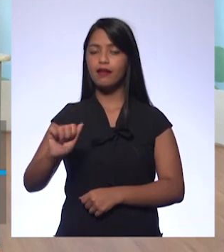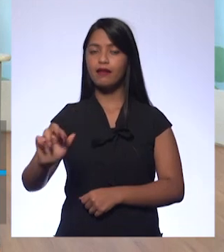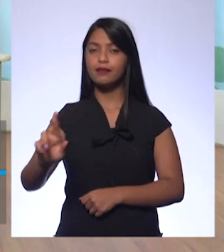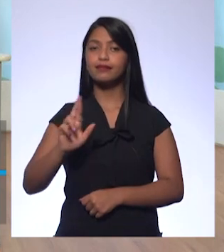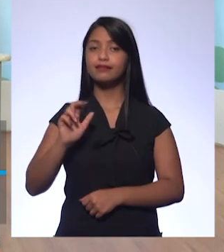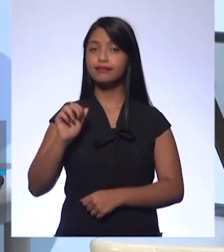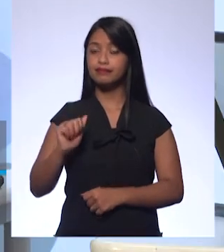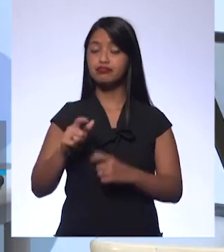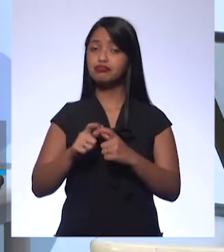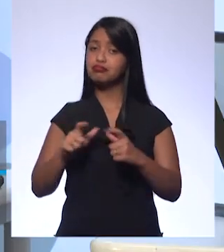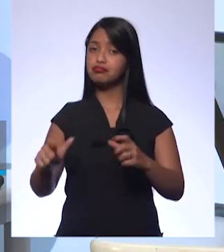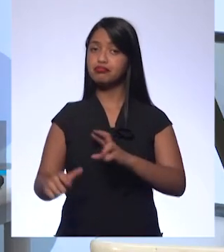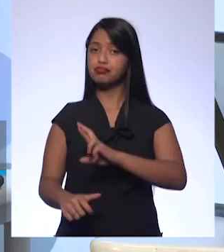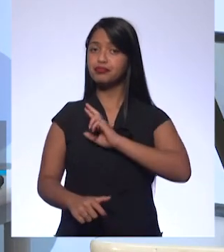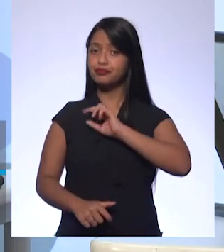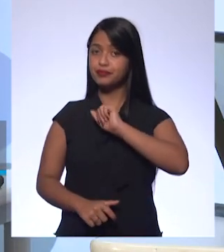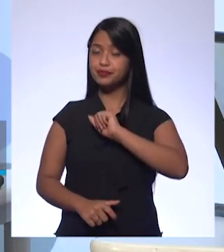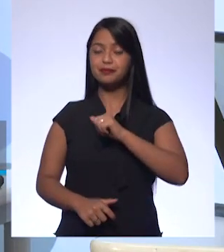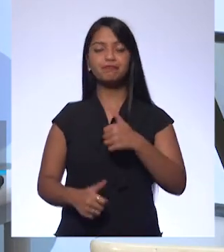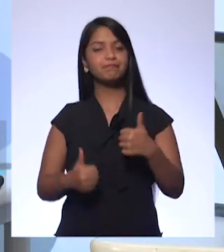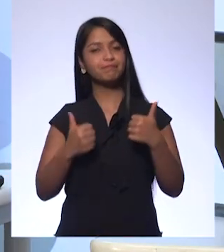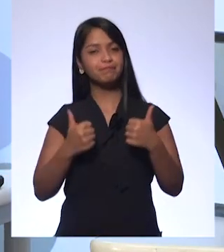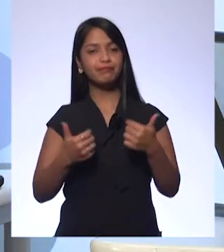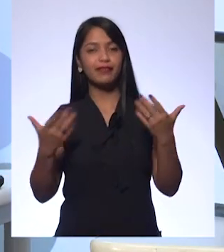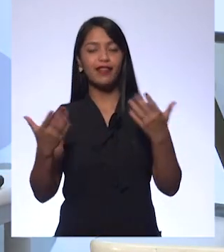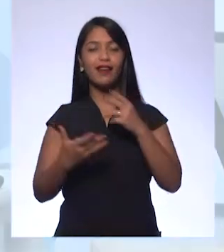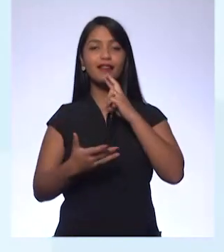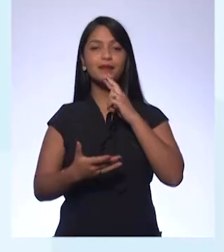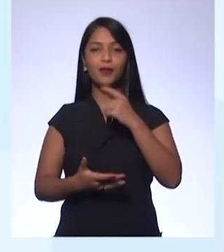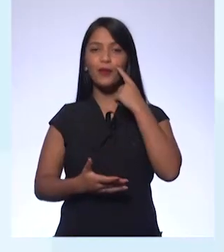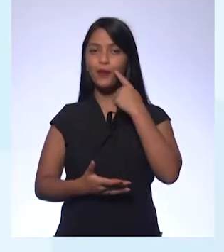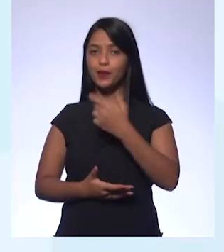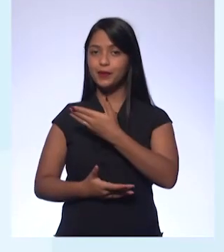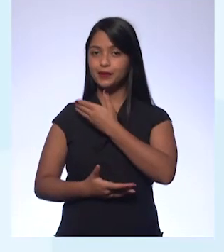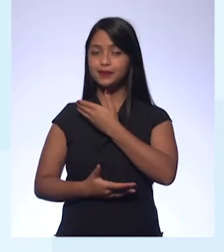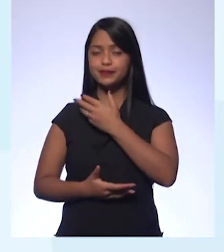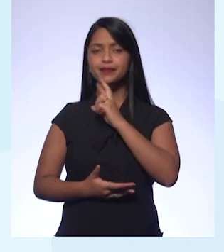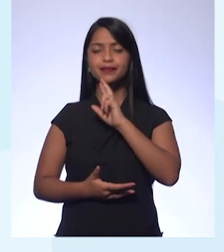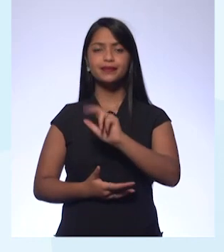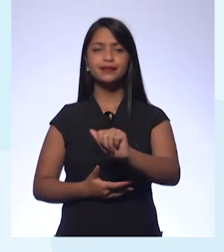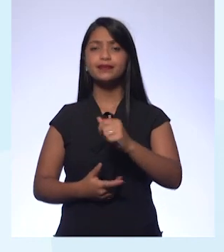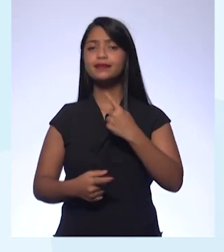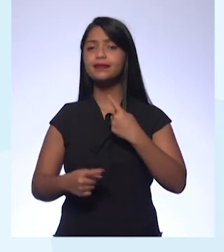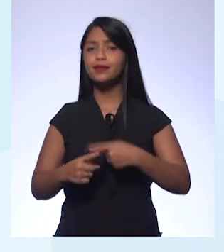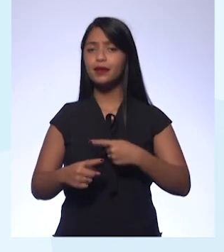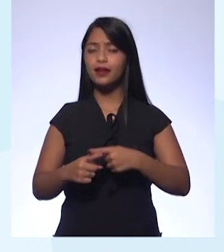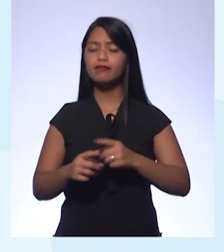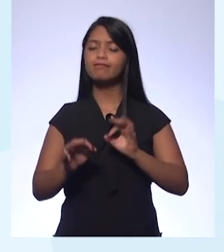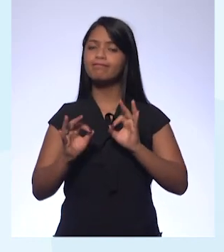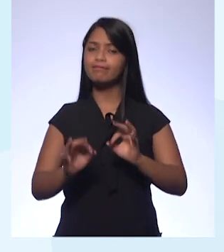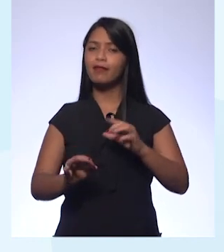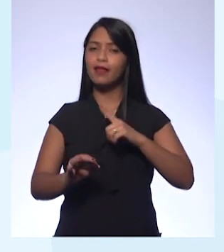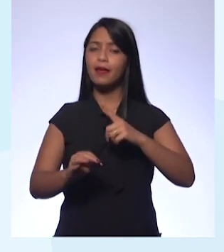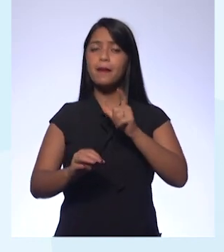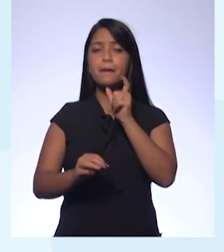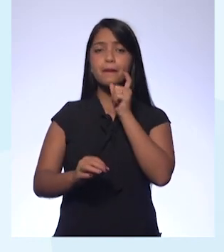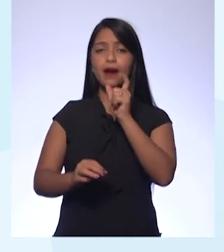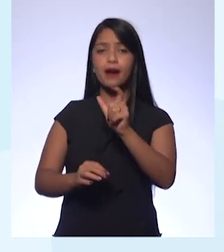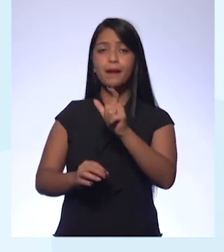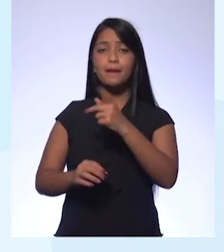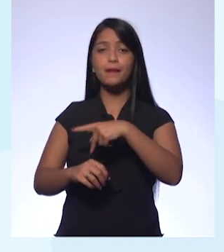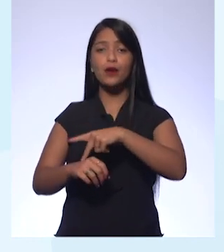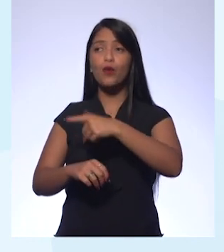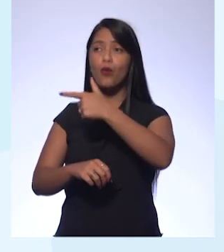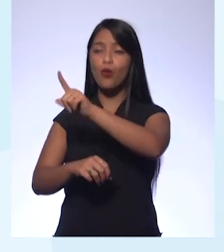letra A. Muito bem. Então, resposta na tela aí. A, porque apresentamos, sim, estrangeirismos. Alguns colocaram B,